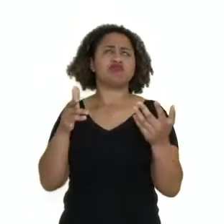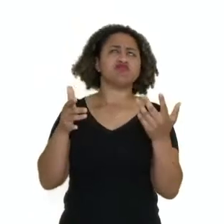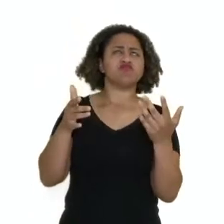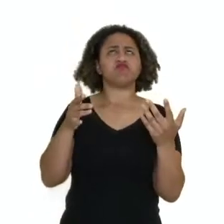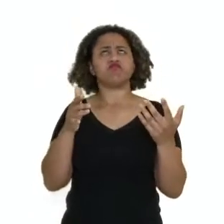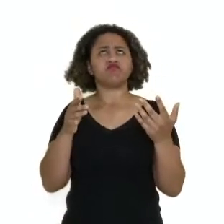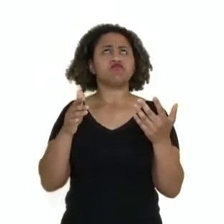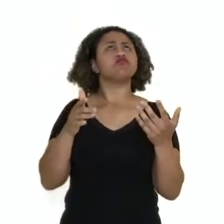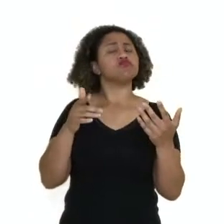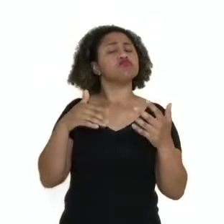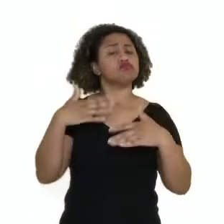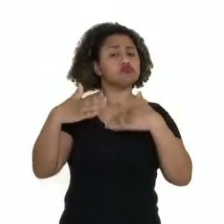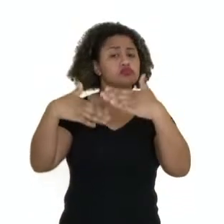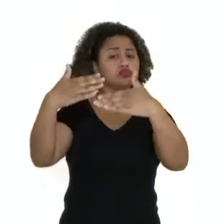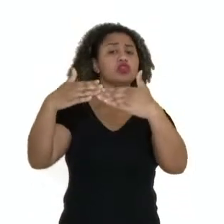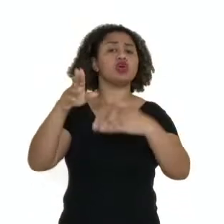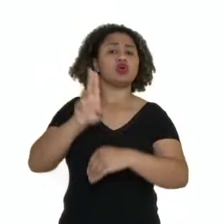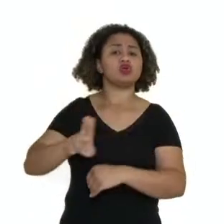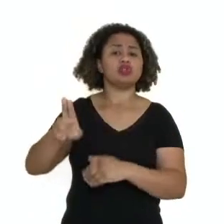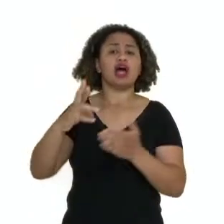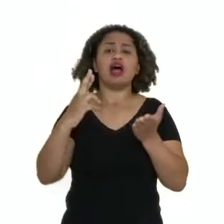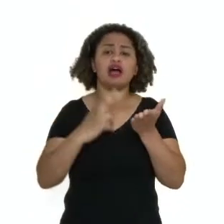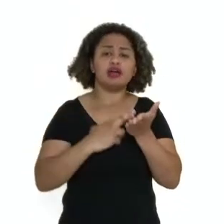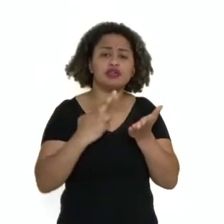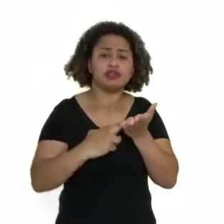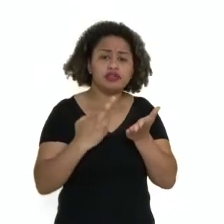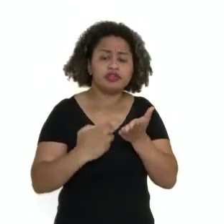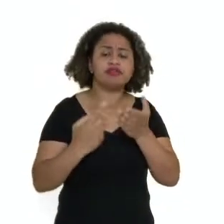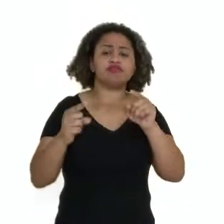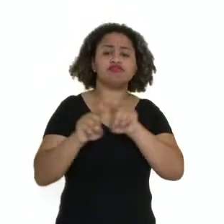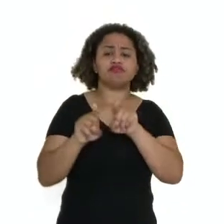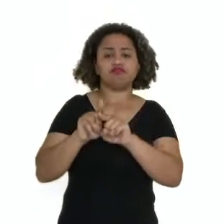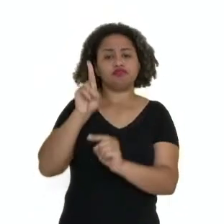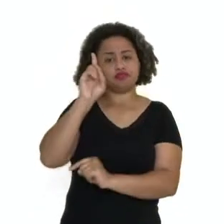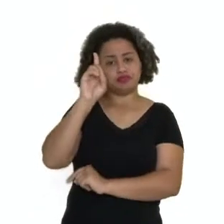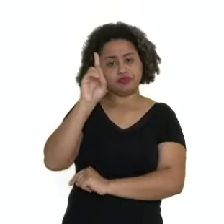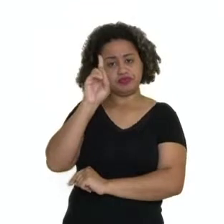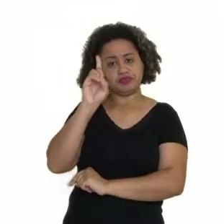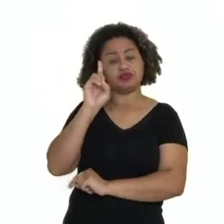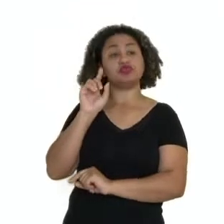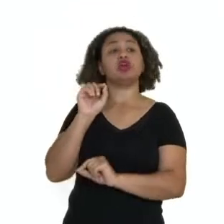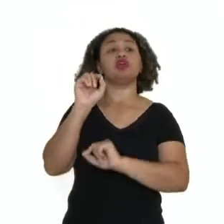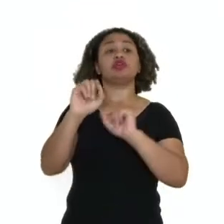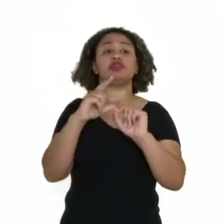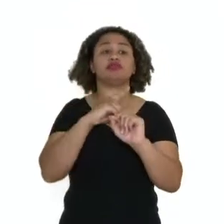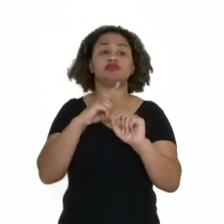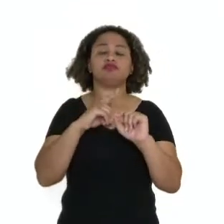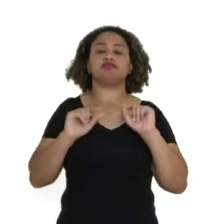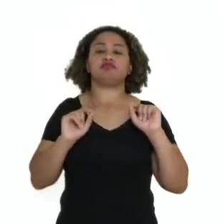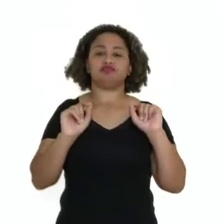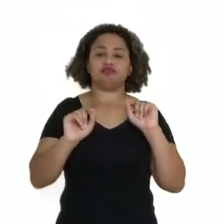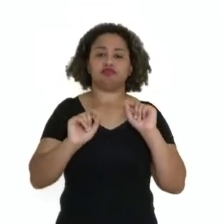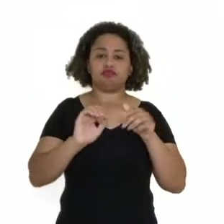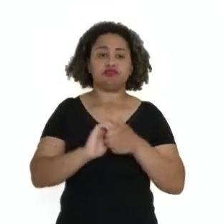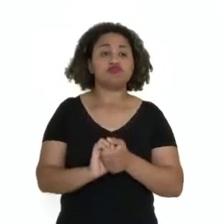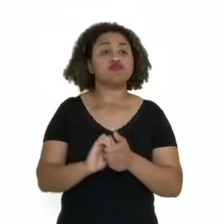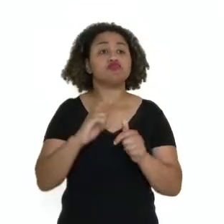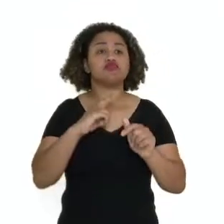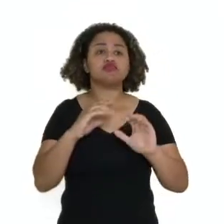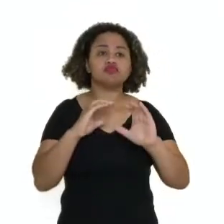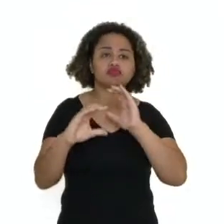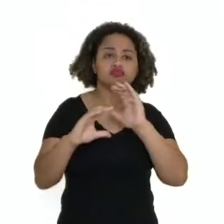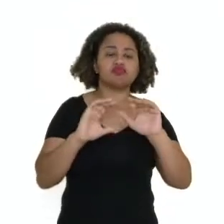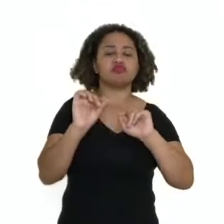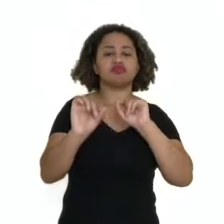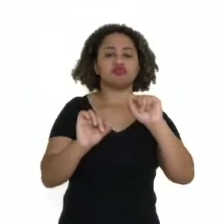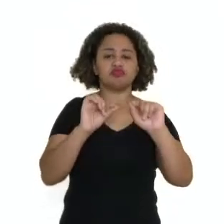vez mais utilizado em revistas e no dia a dia, o que ele traz? Ele traz uma comunicação para